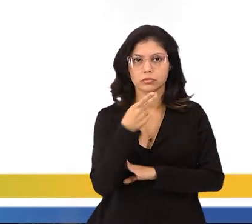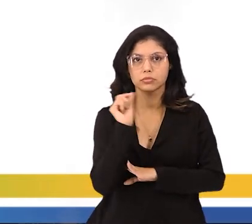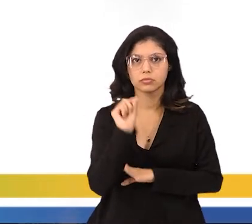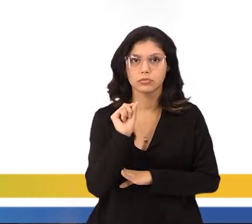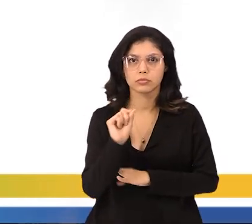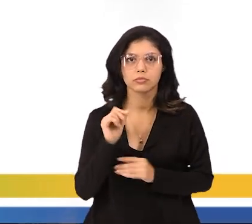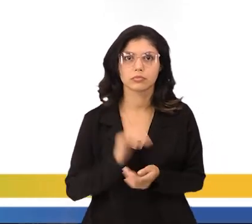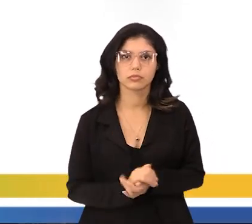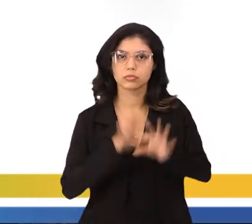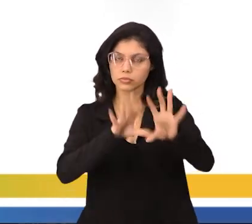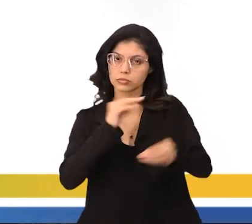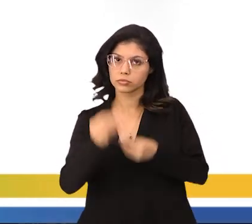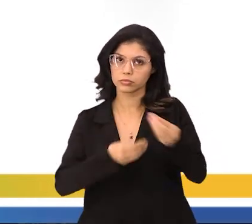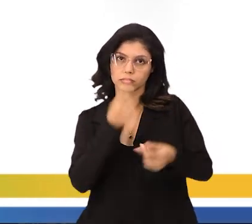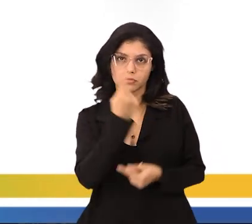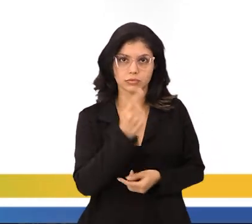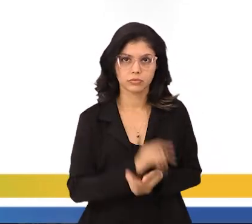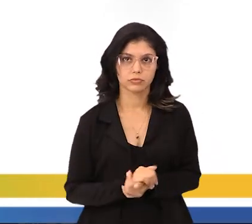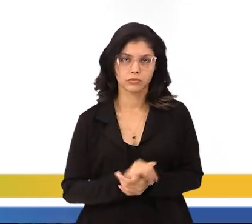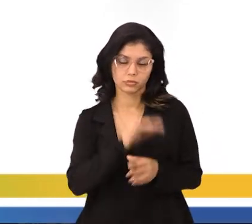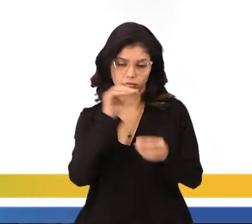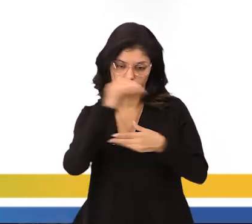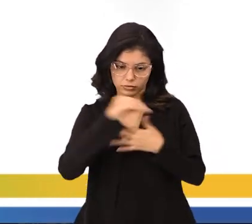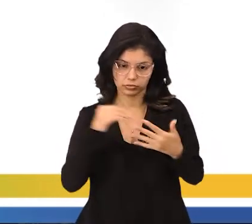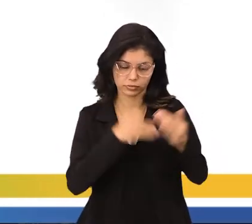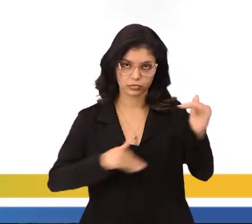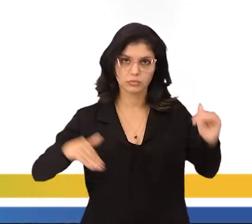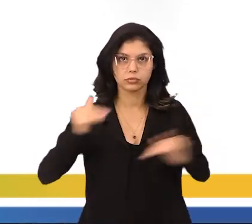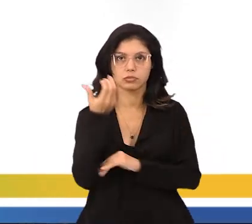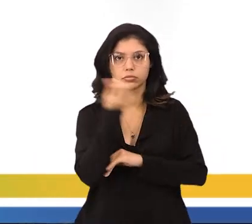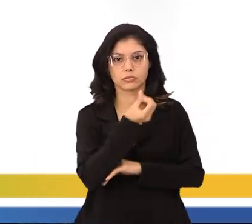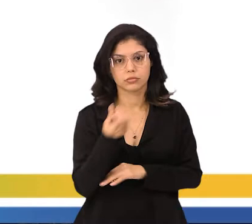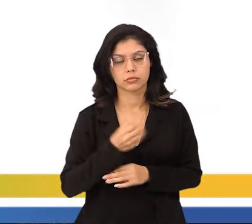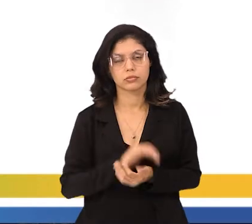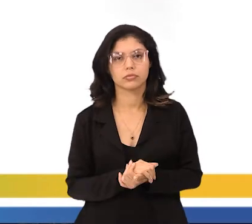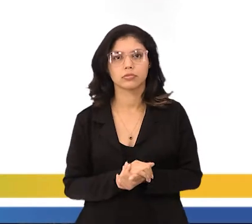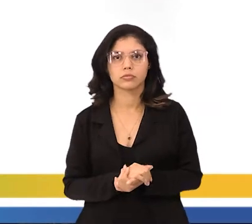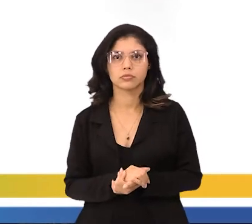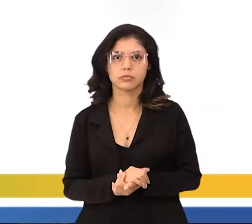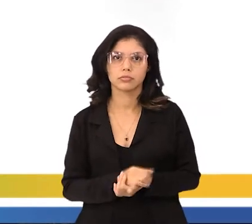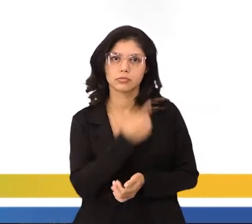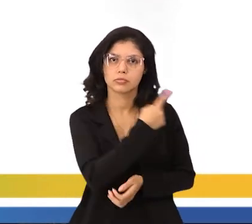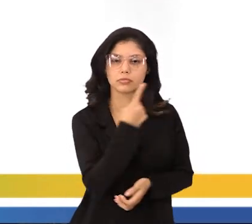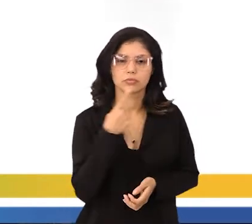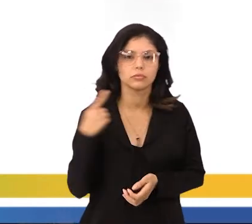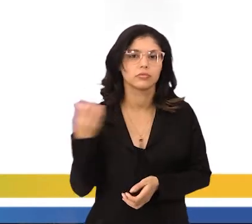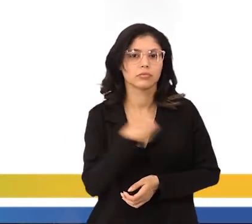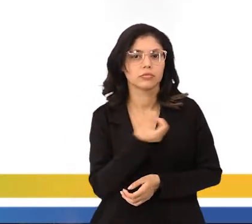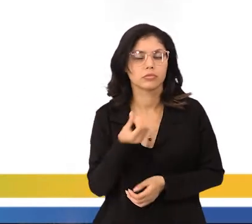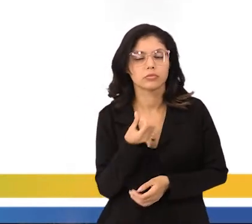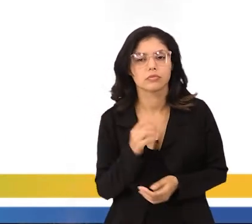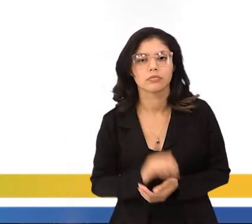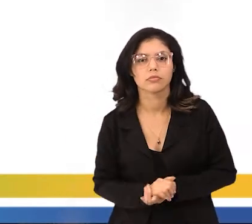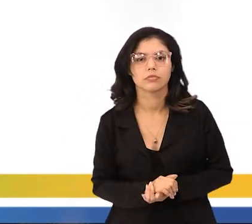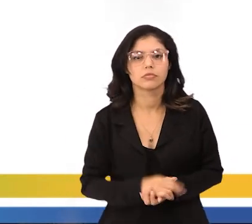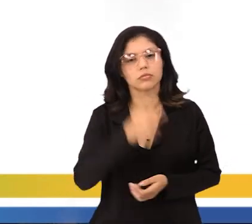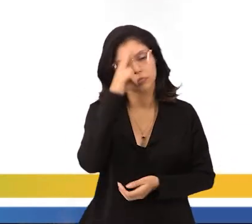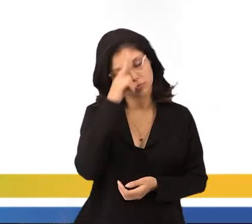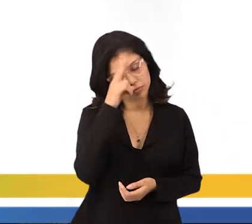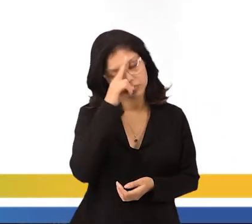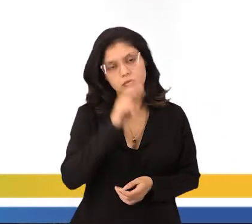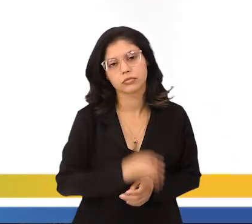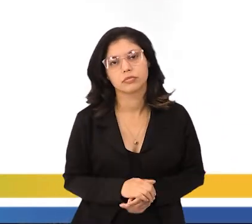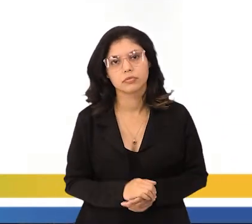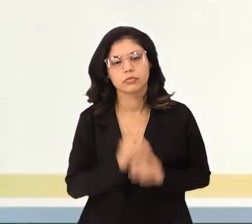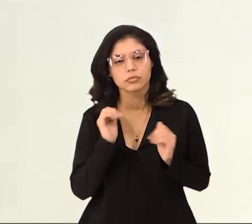potência. Assim como o número 1, ele está sendo elevado 6 vezes, porque estou multiplicando o número 1 6 vezes ele mesmo. Então, relembre,